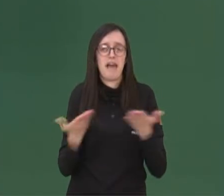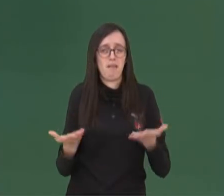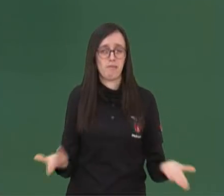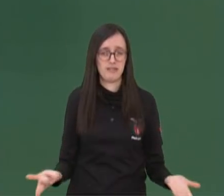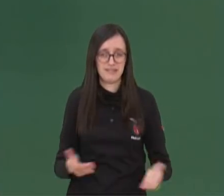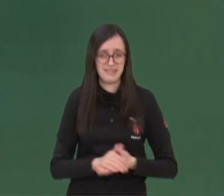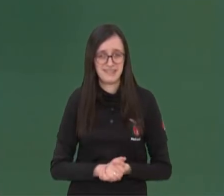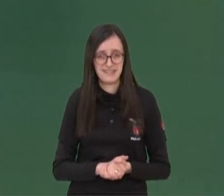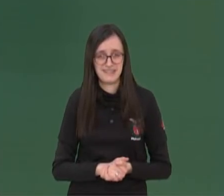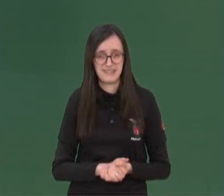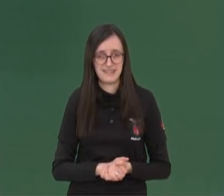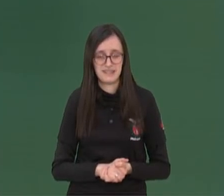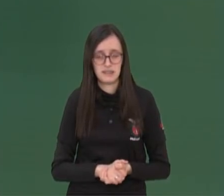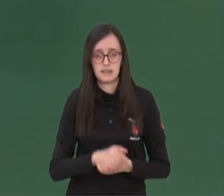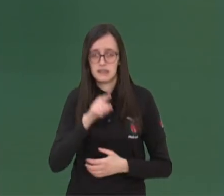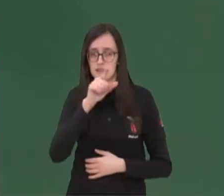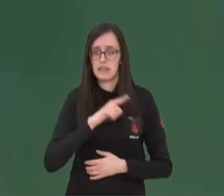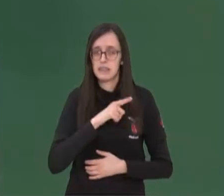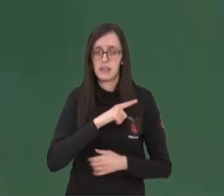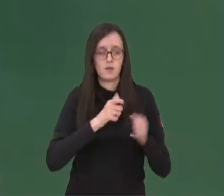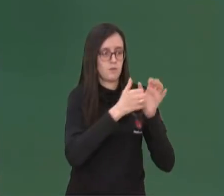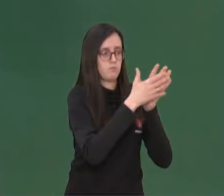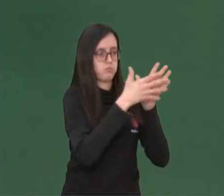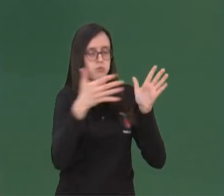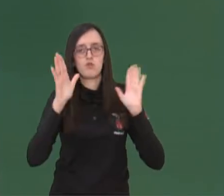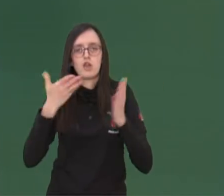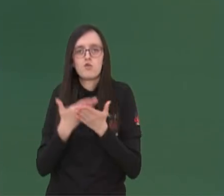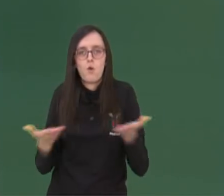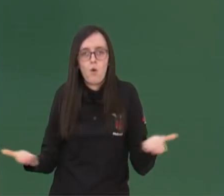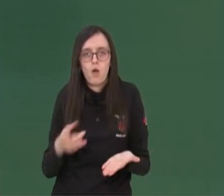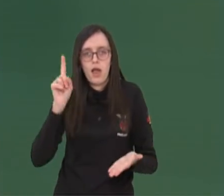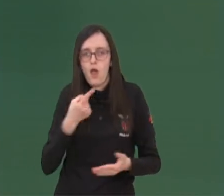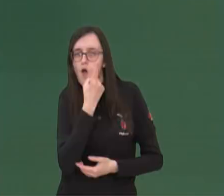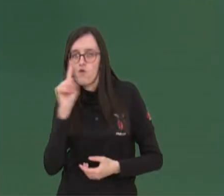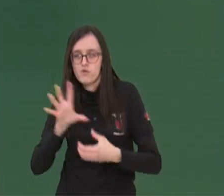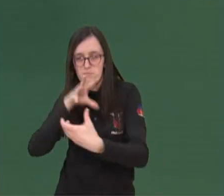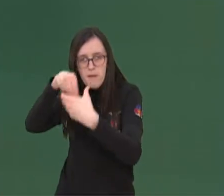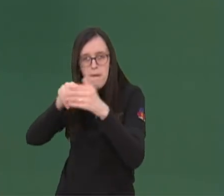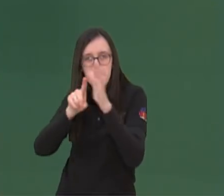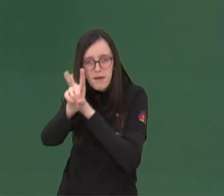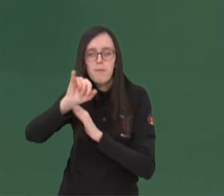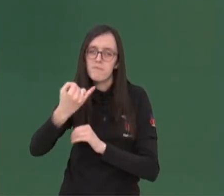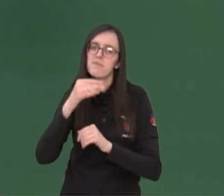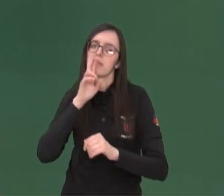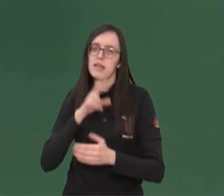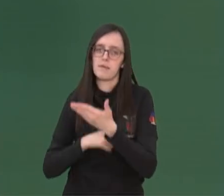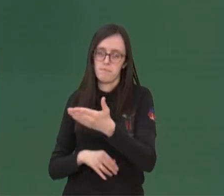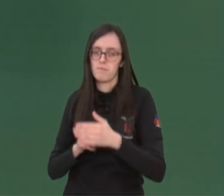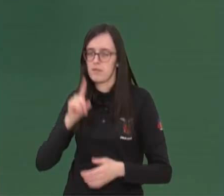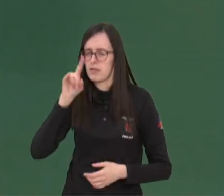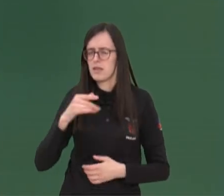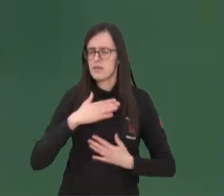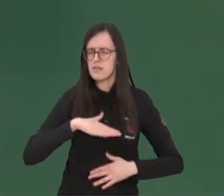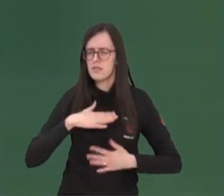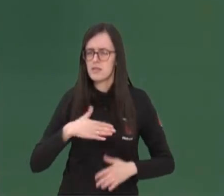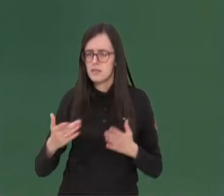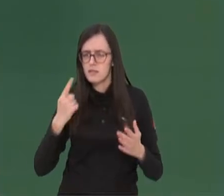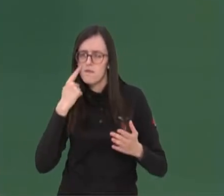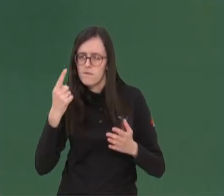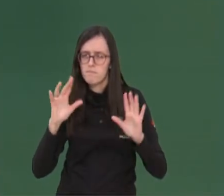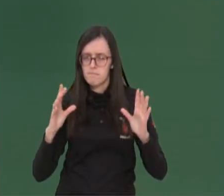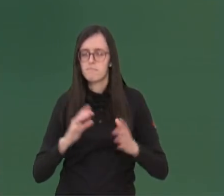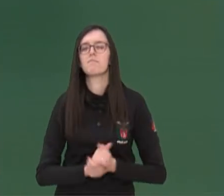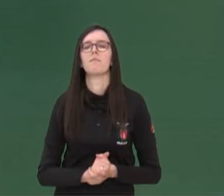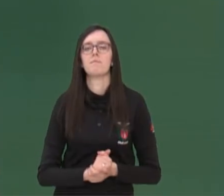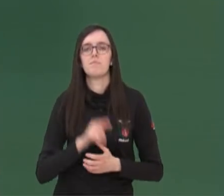hoje. Você tem aí boa parte do que a gente viu na aula de hoje nessa última questão para você poder responder. Foi bem tranquilo, né, ver essa